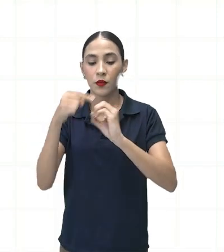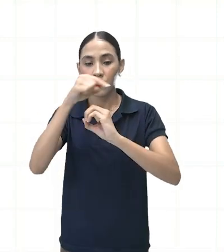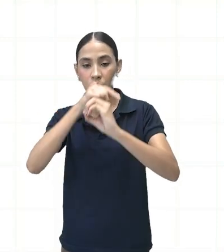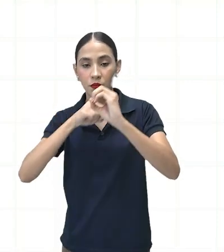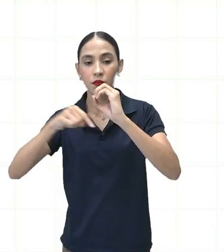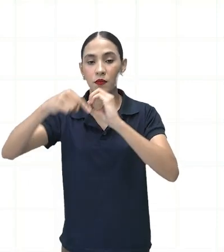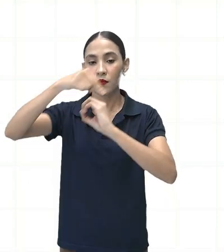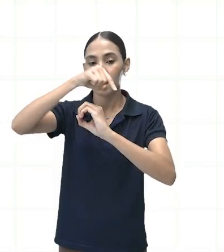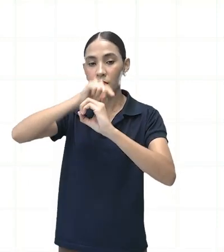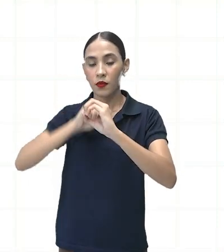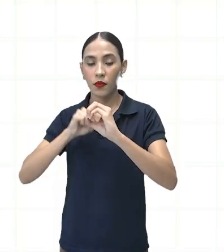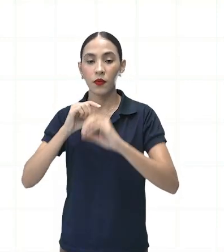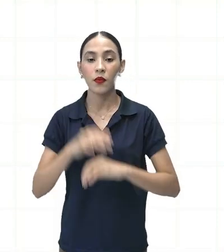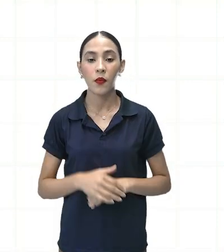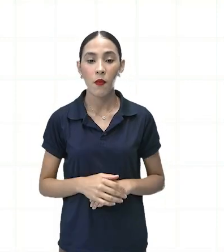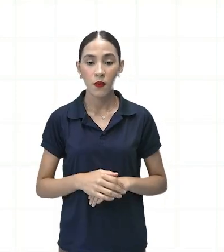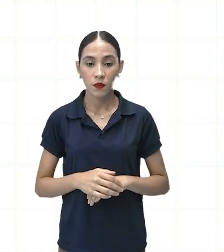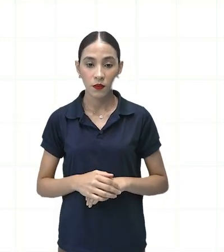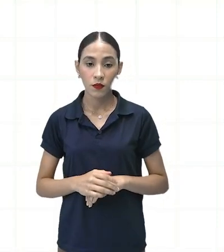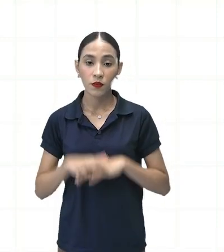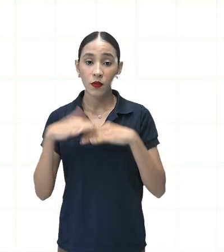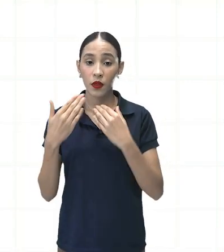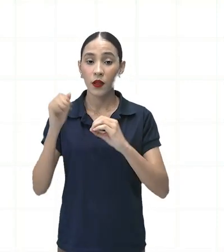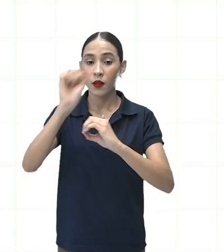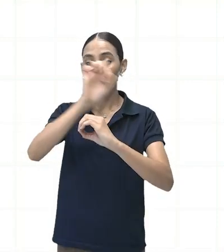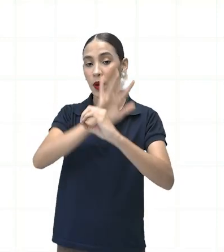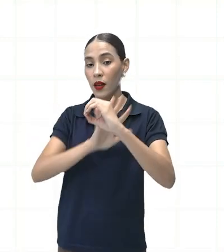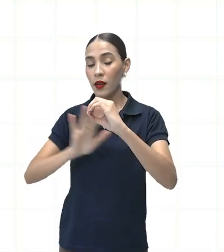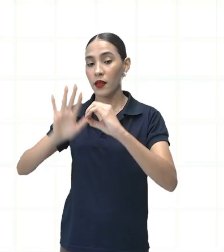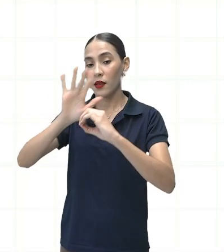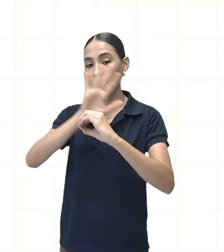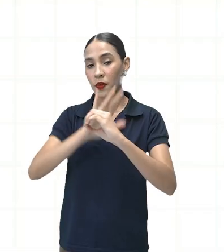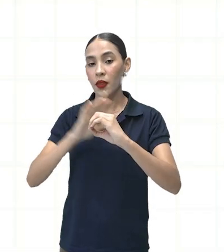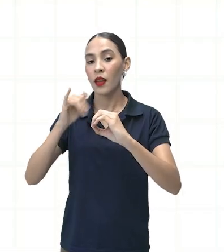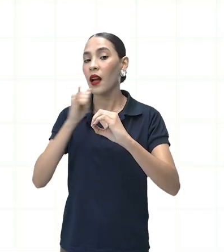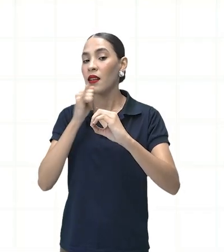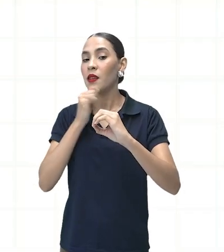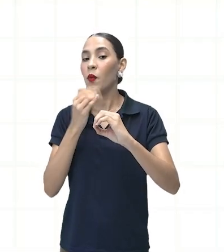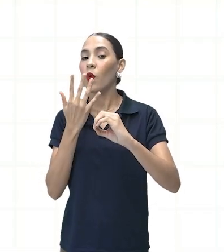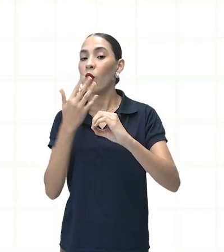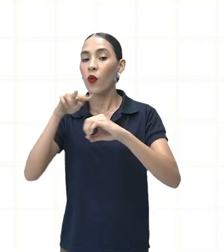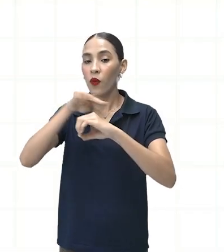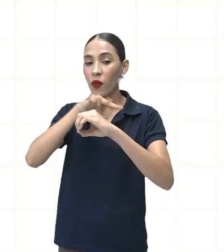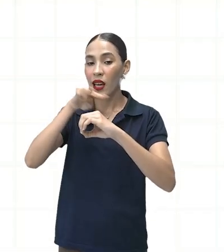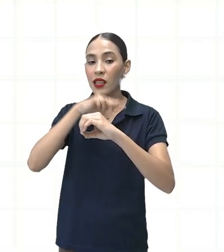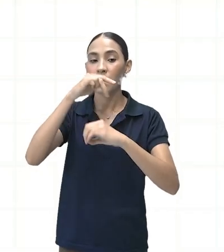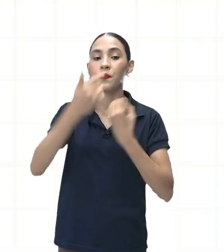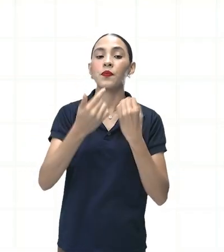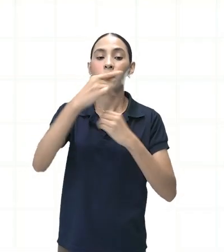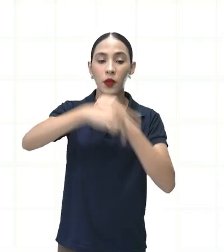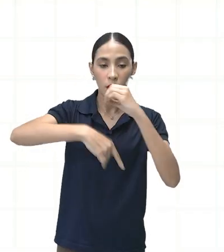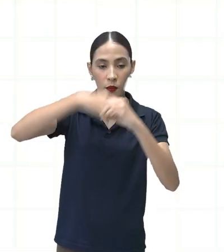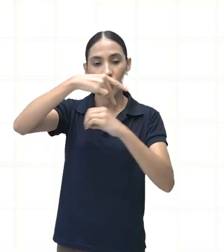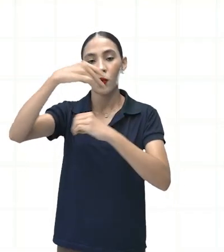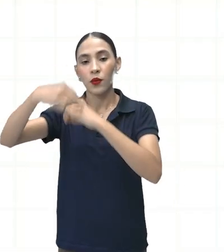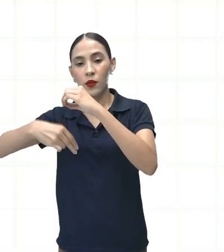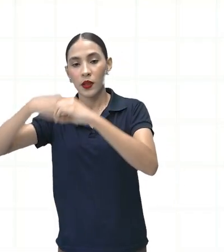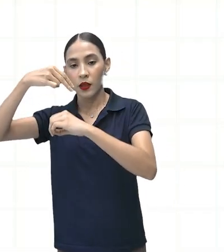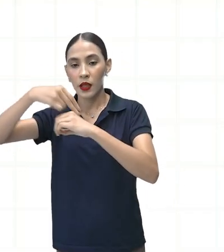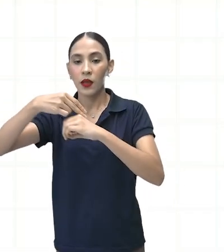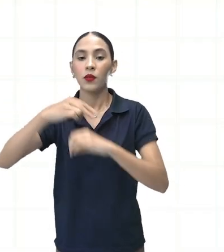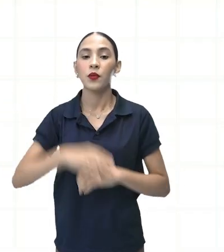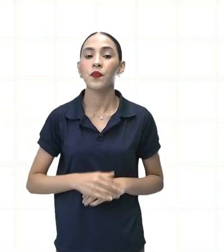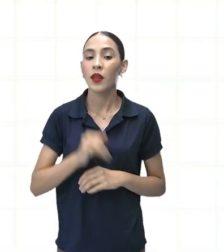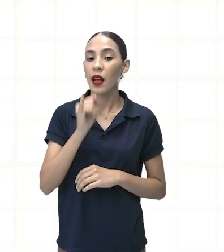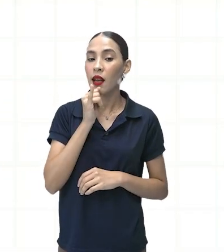interior atômico. E ao redor desse núcleo composto por prótons e nêutrons, representados aí pela letra